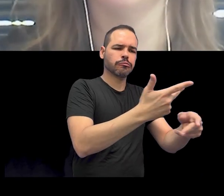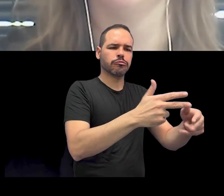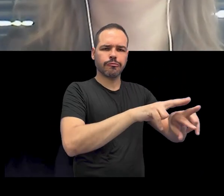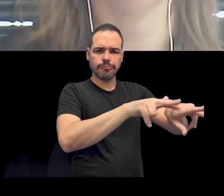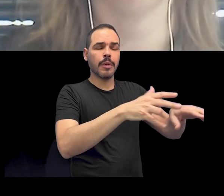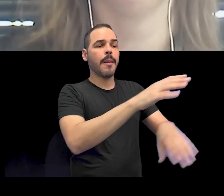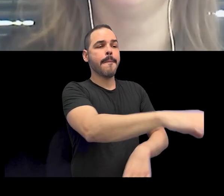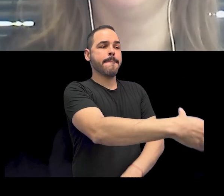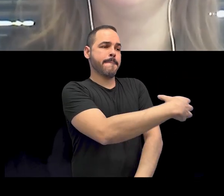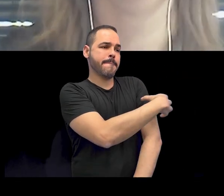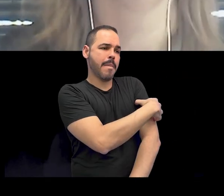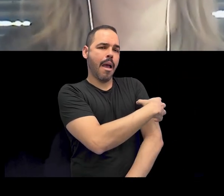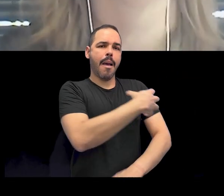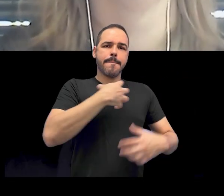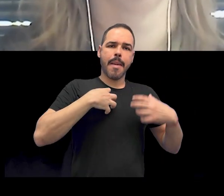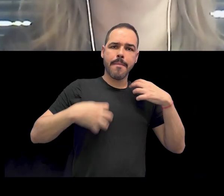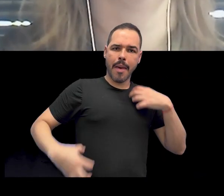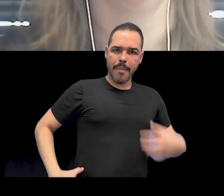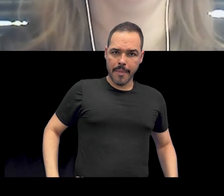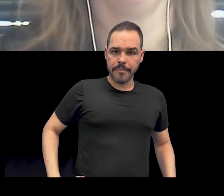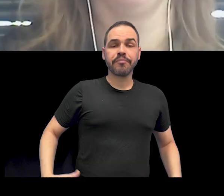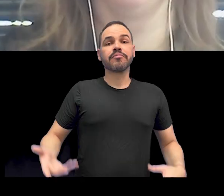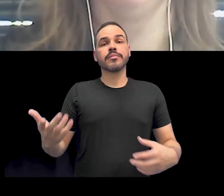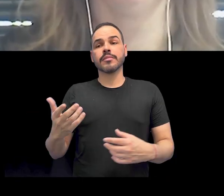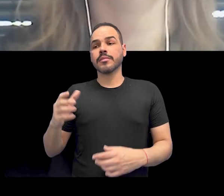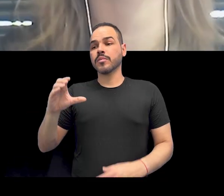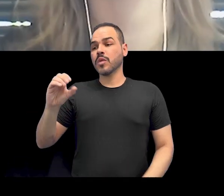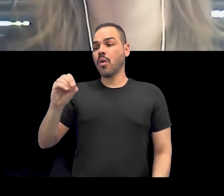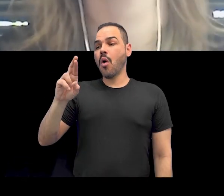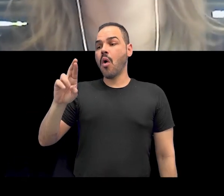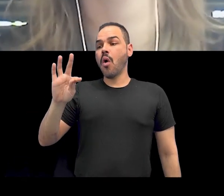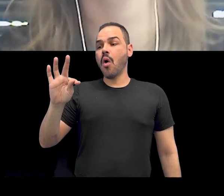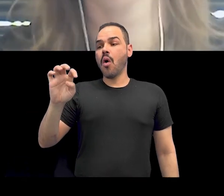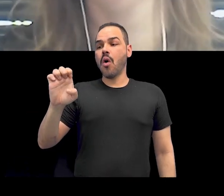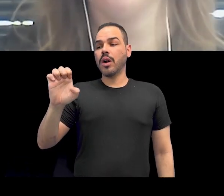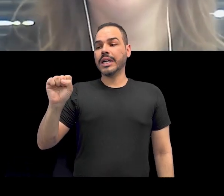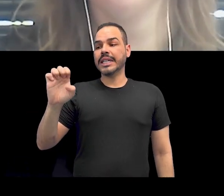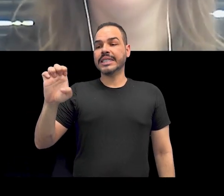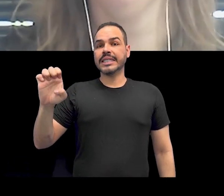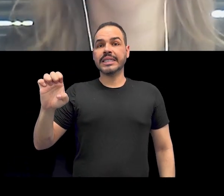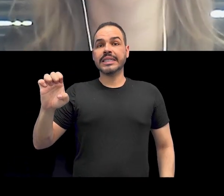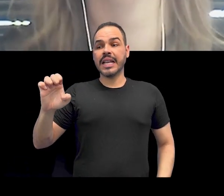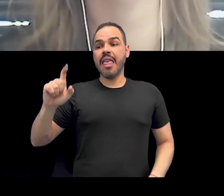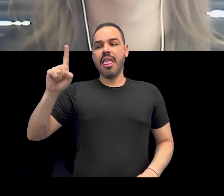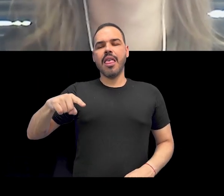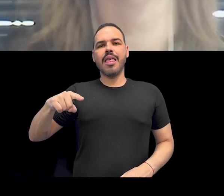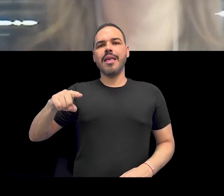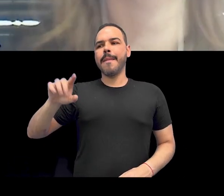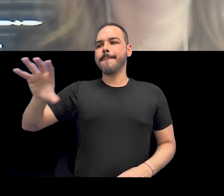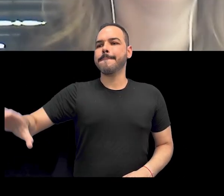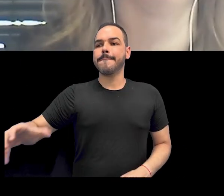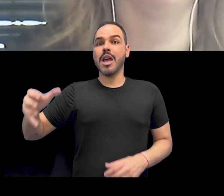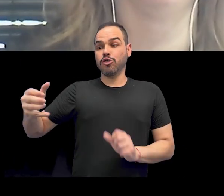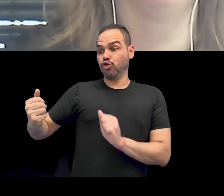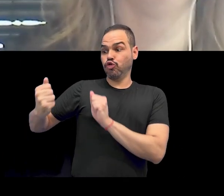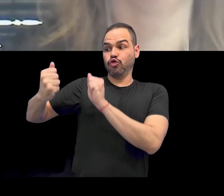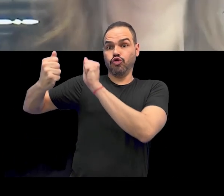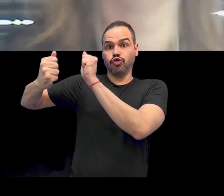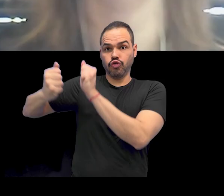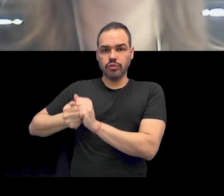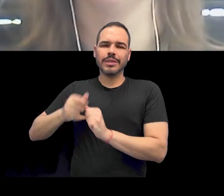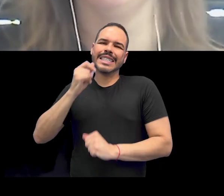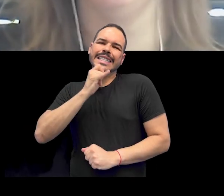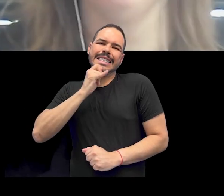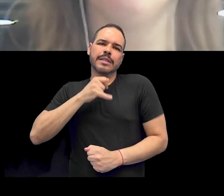mecânico. Órtese é algo que você coloca junto de uma parte do corpo para ele posicionar melhor,